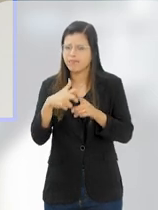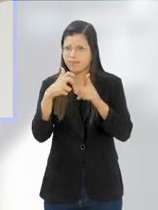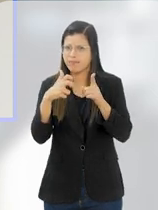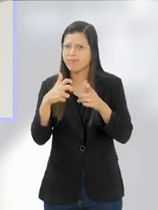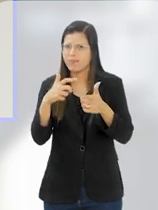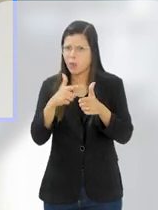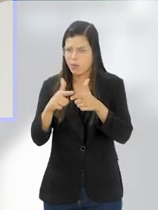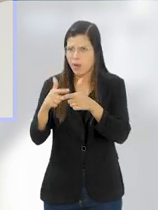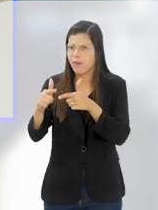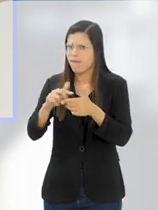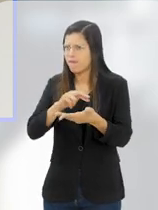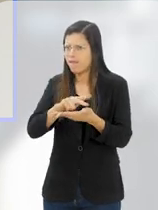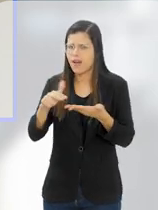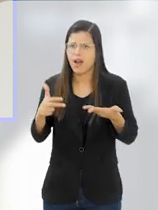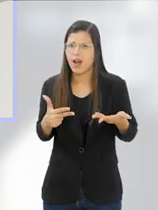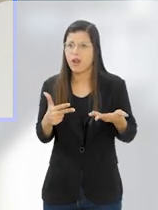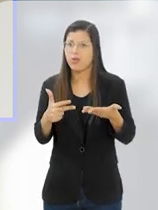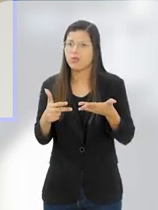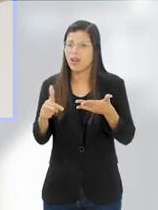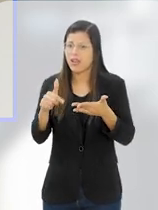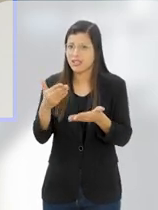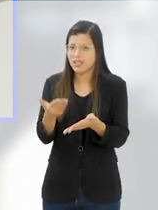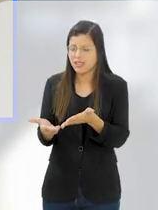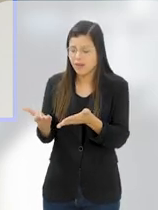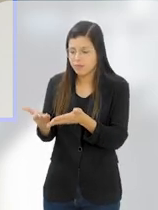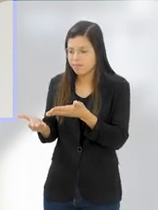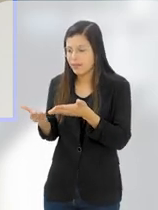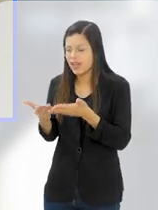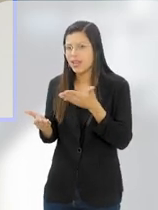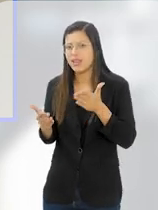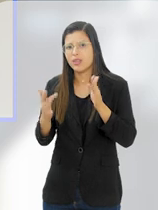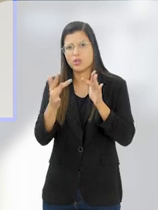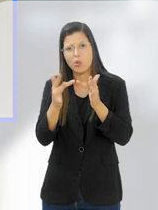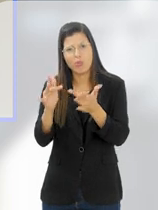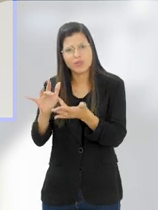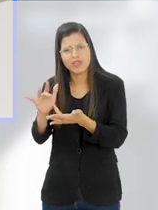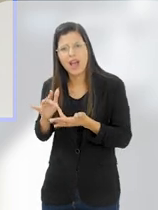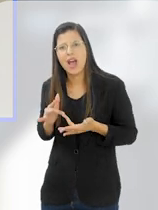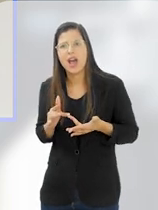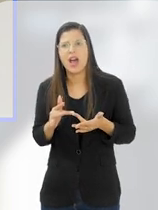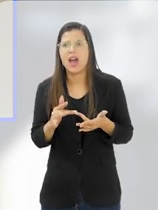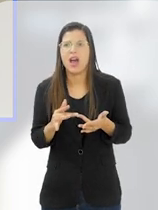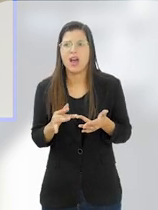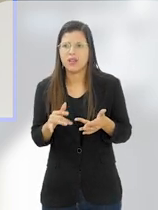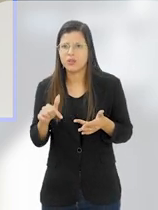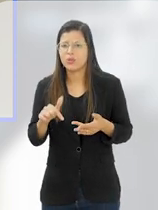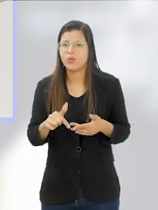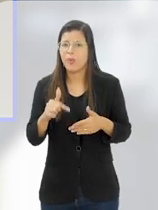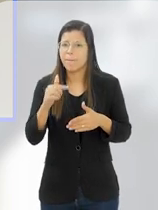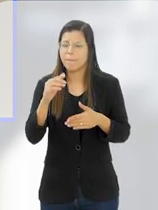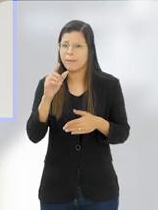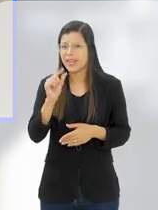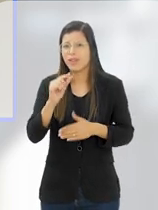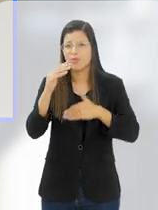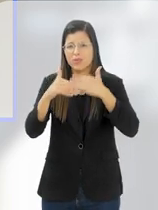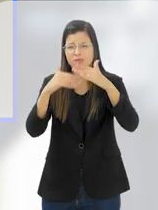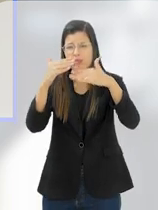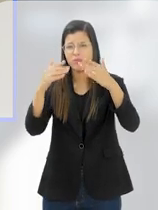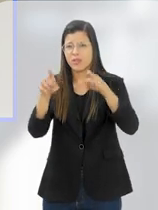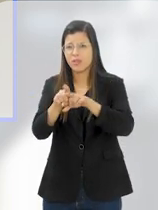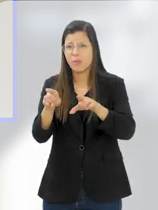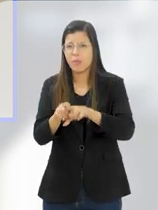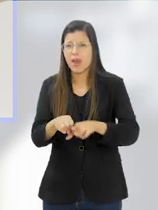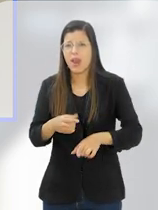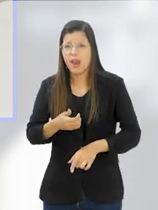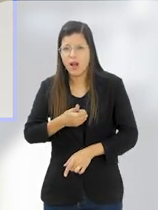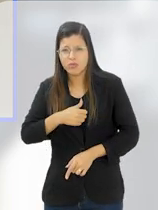desse vínculo, que, de novo, vai implicar em perda de desenvolvimento, em baixa autoestima, enfim, e também vai implicar numa dificuldade